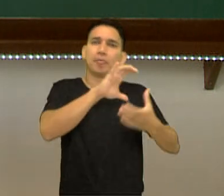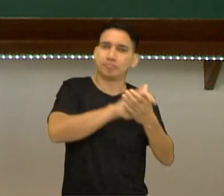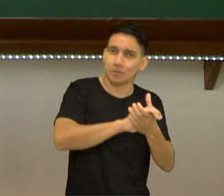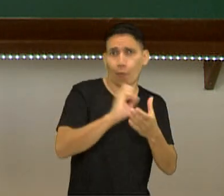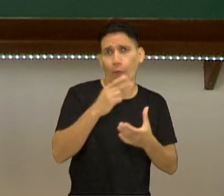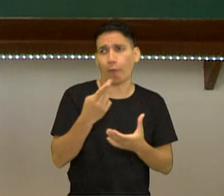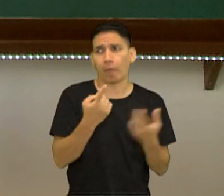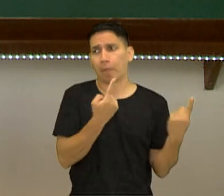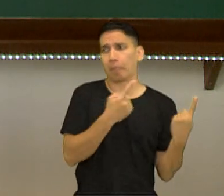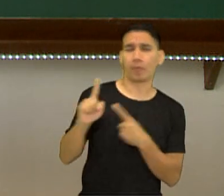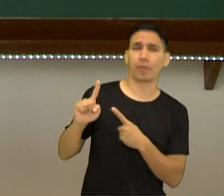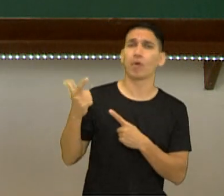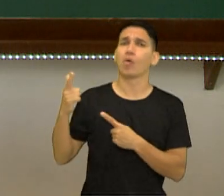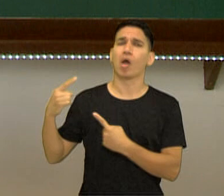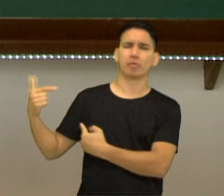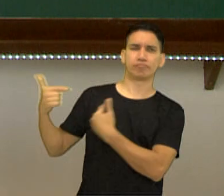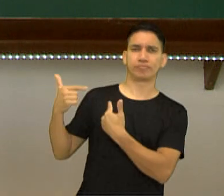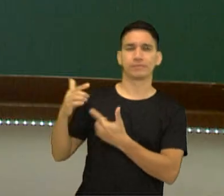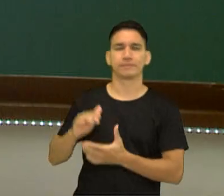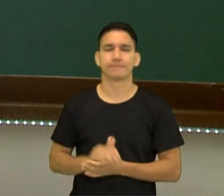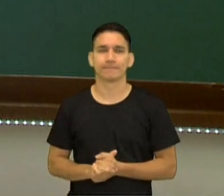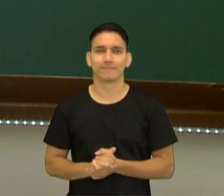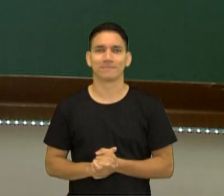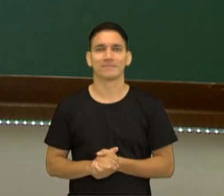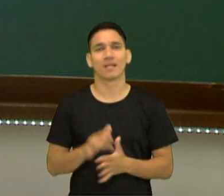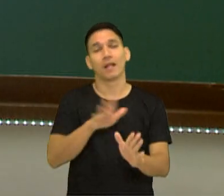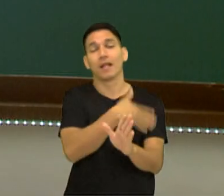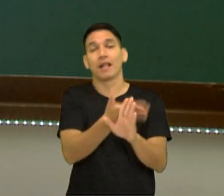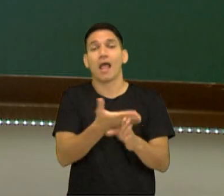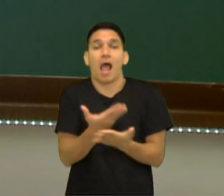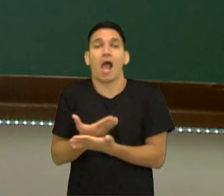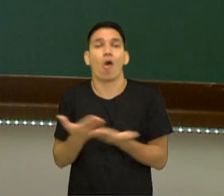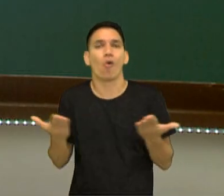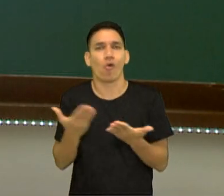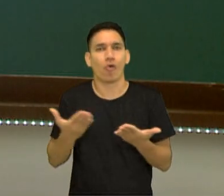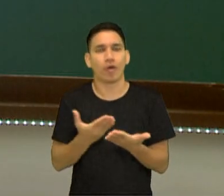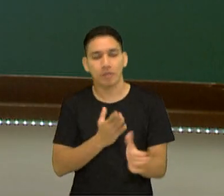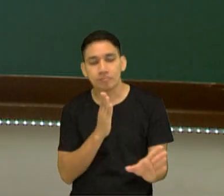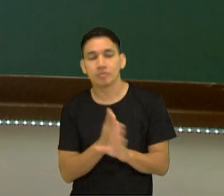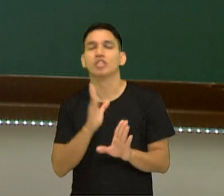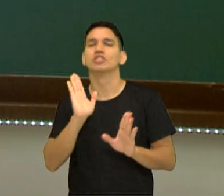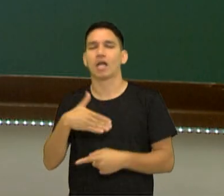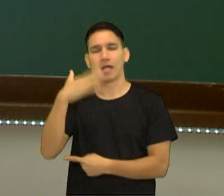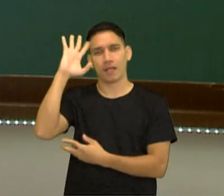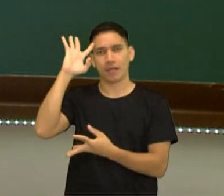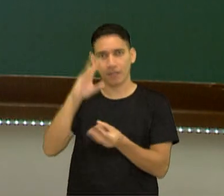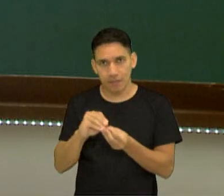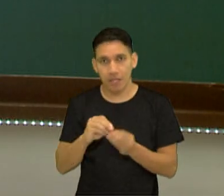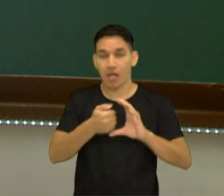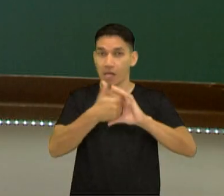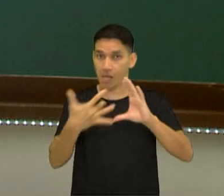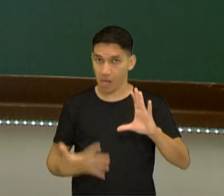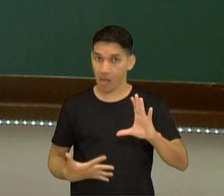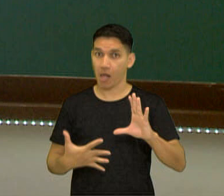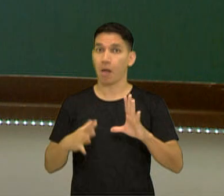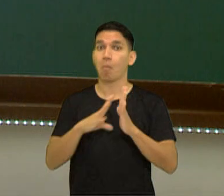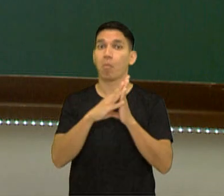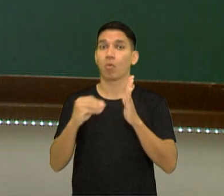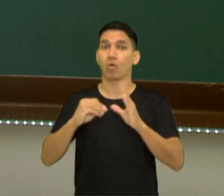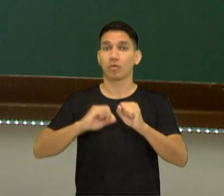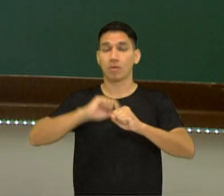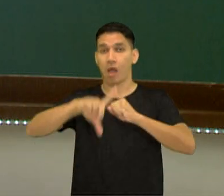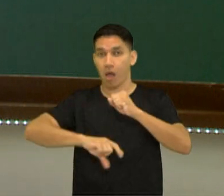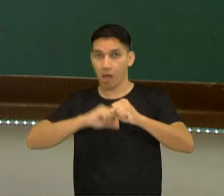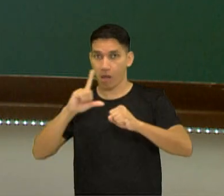mesmo? Na aula de hoje, a gente conheceu as características do modelo atômico de Rutherford e Bohr, conhecemos